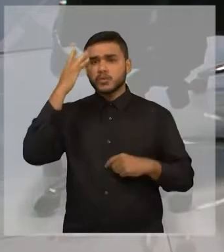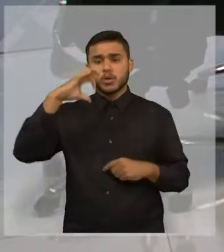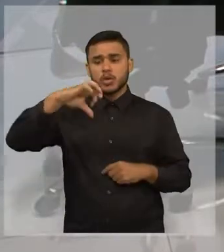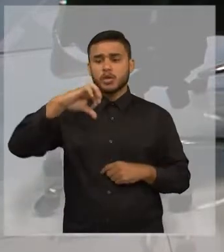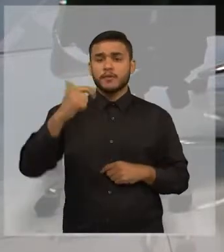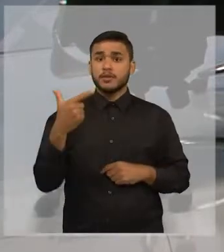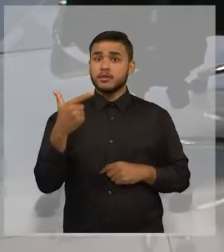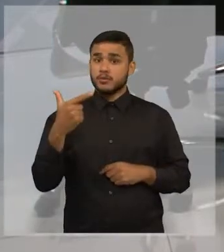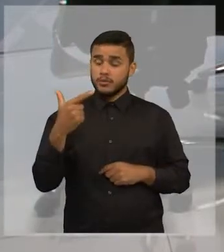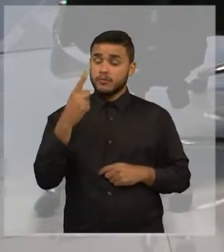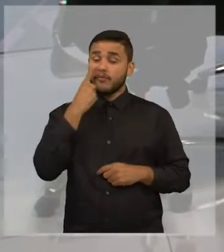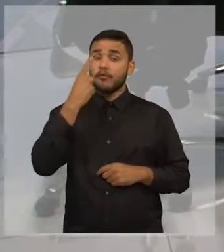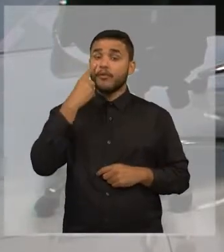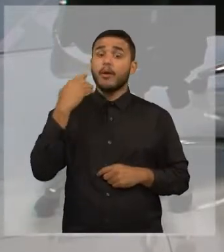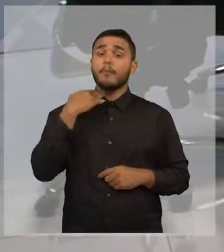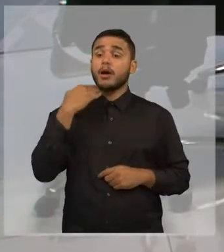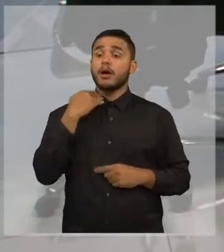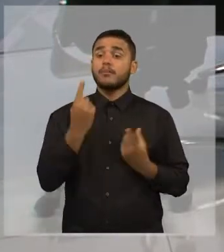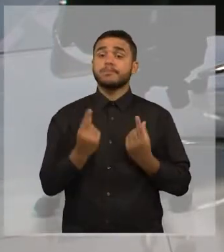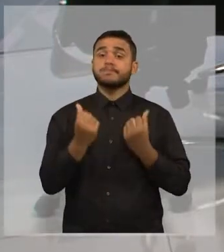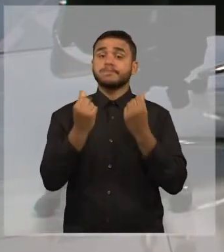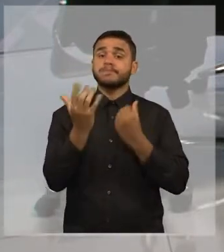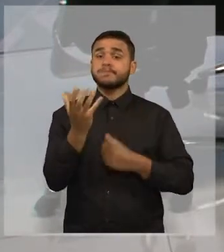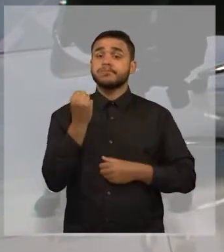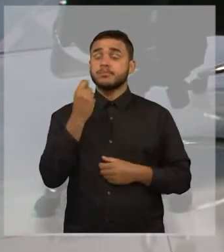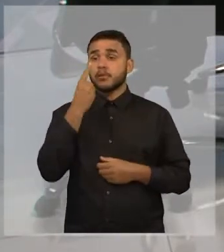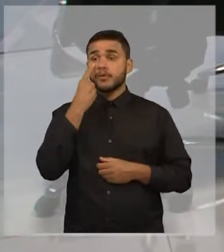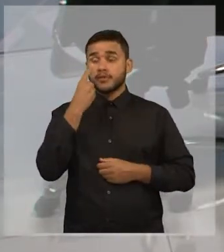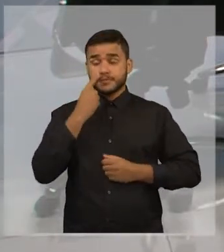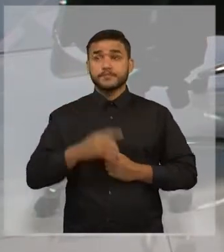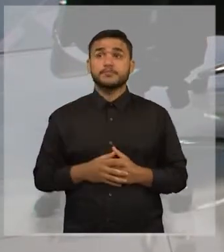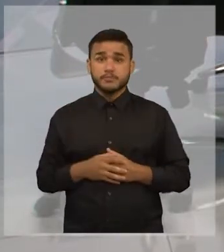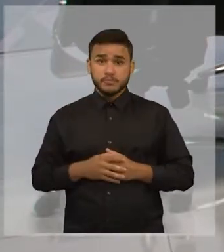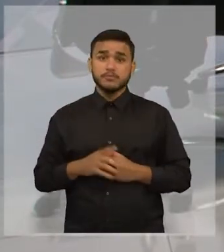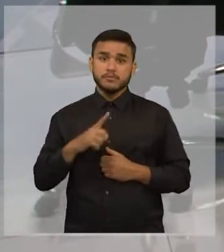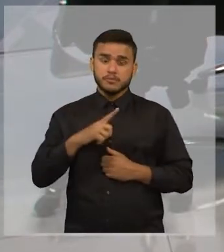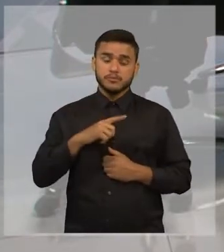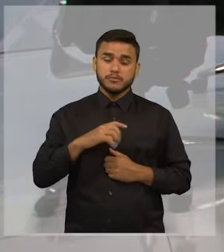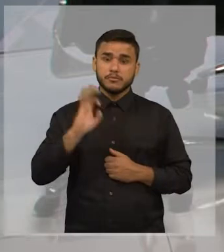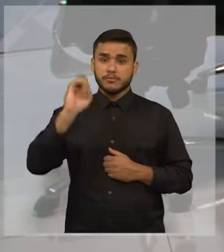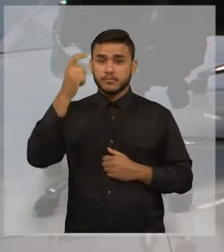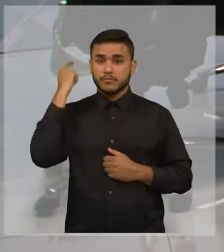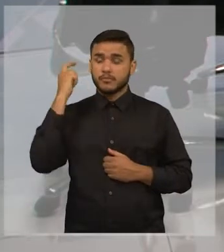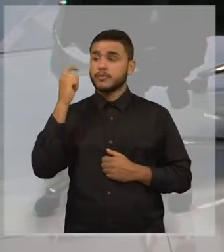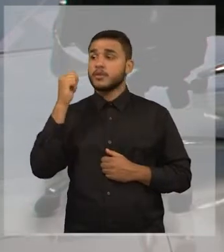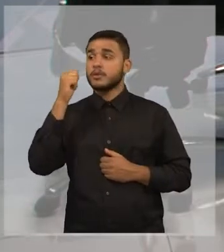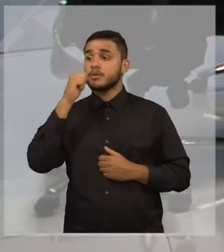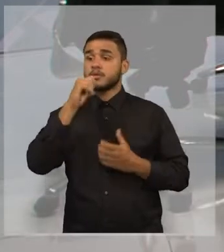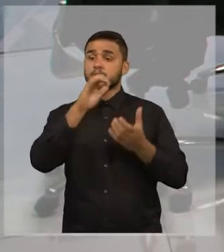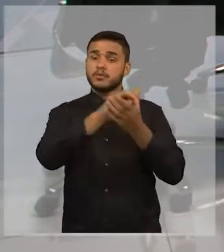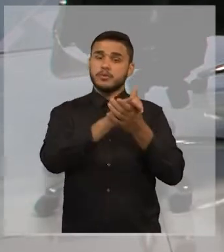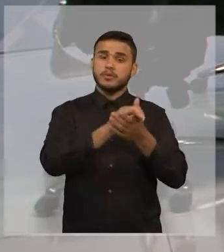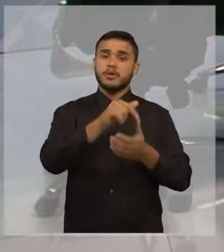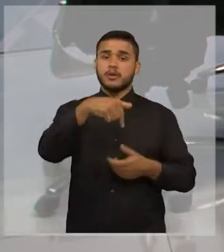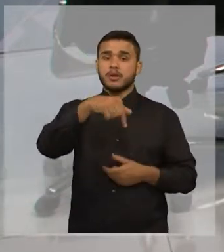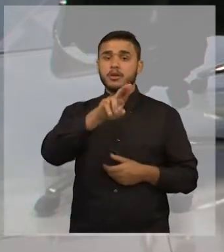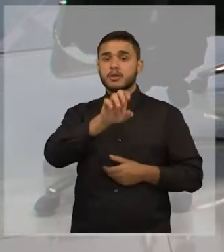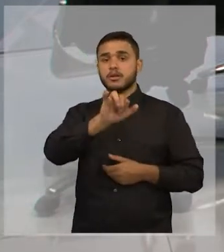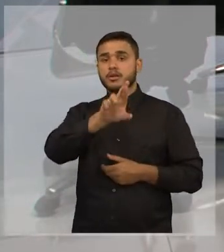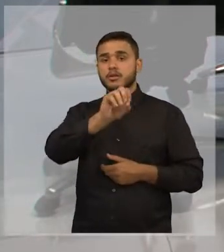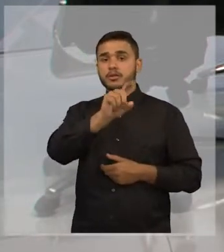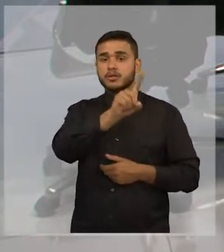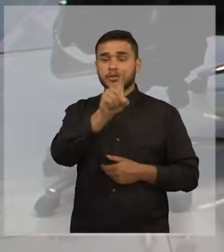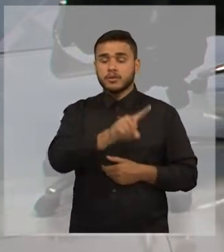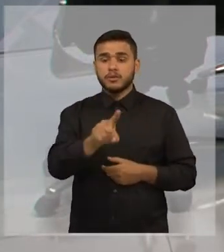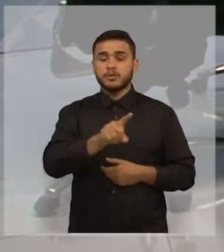sigilo bancário de 92 pessoas. Perfeitamente. Foi pedido. Quer dizer, a lista é longa. E aí entra a ex-mulher, a